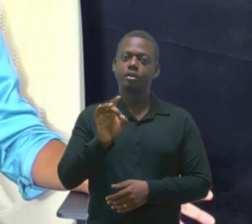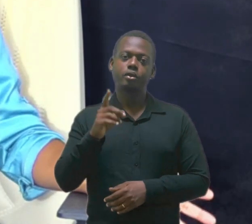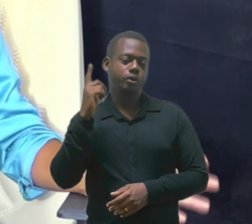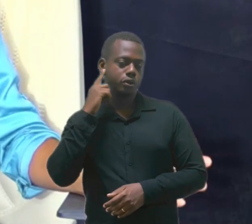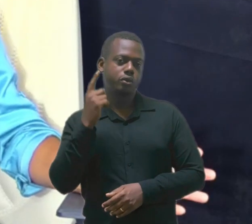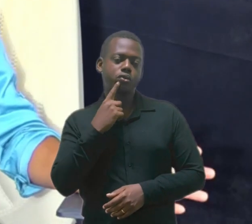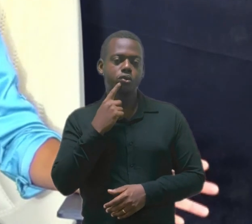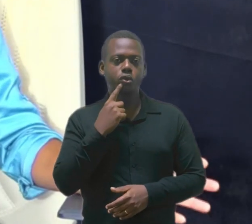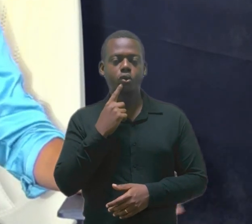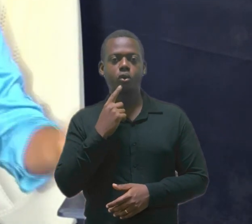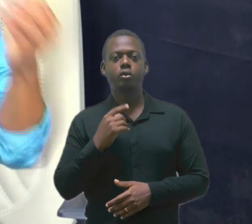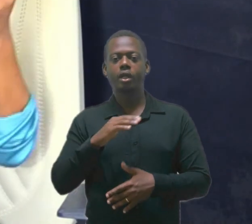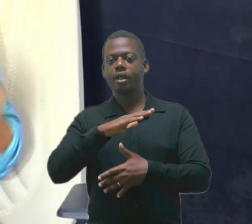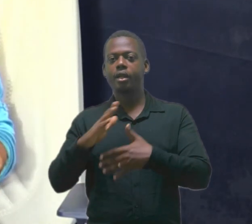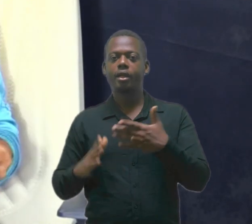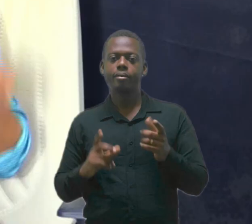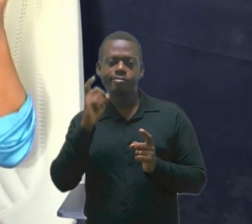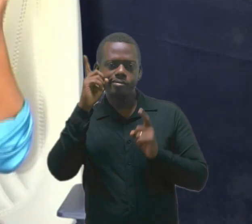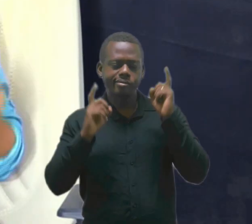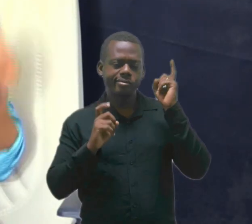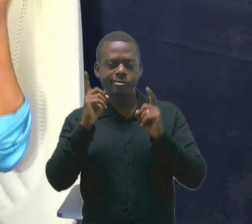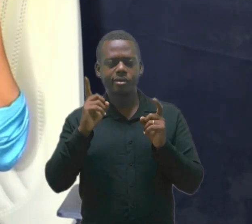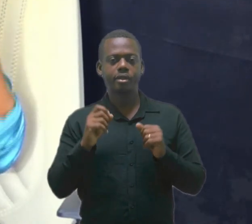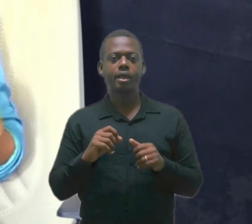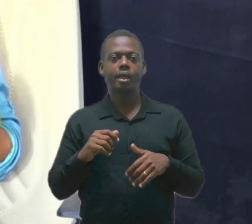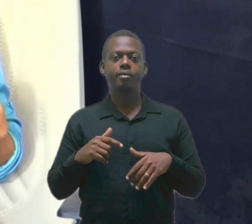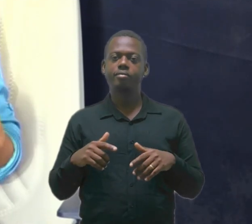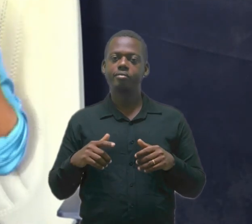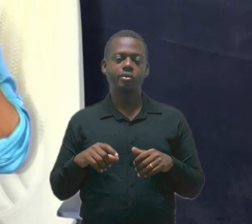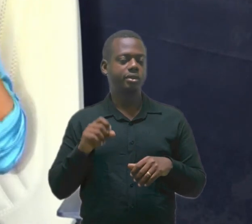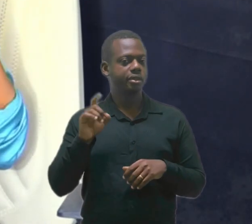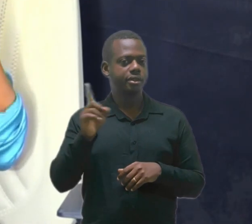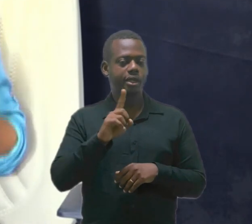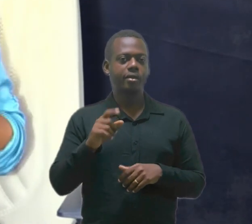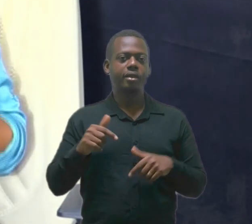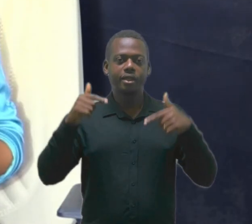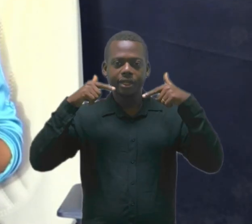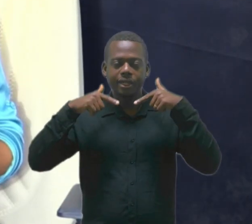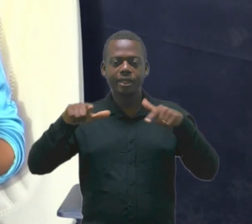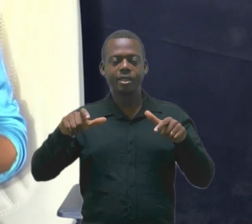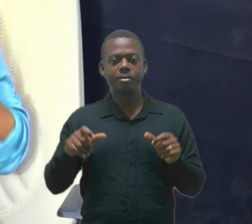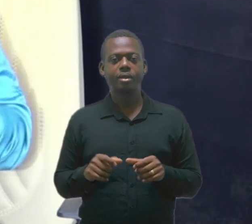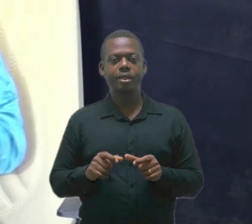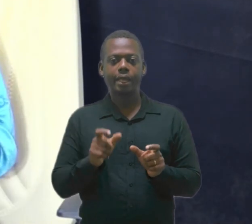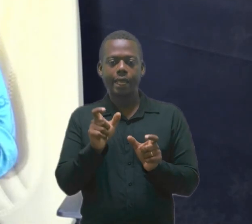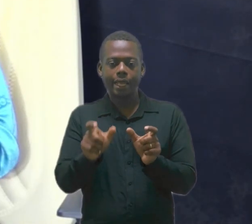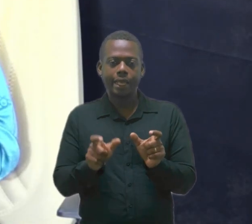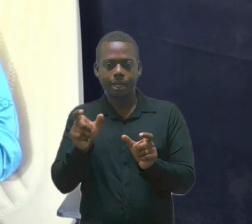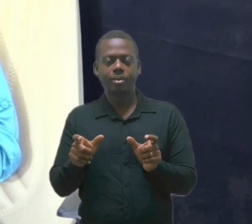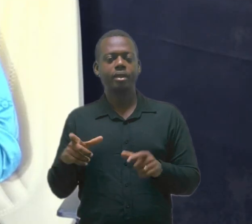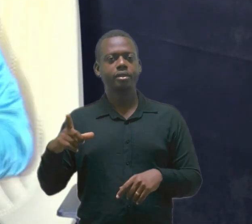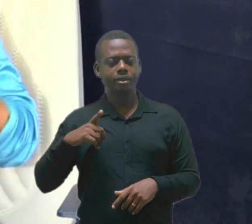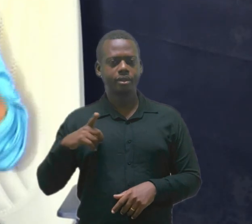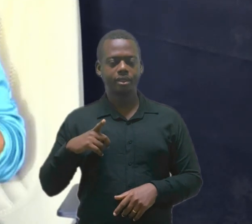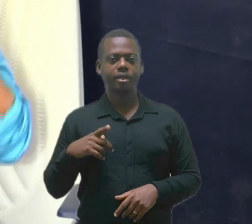é gesto, não é mímica, é uma língua. É uma língua, tem gramática. Nós temos gramática na língua, né? Na língua de